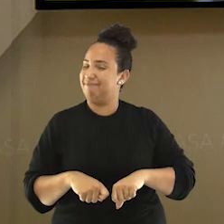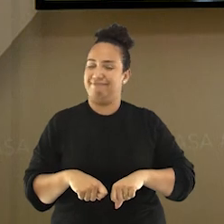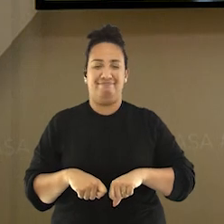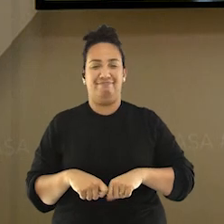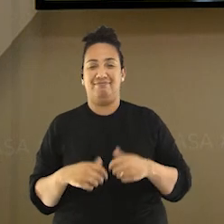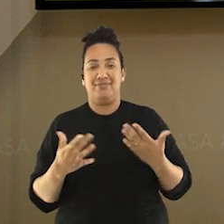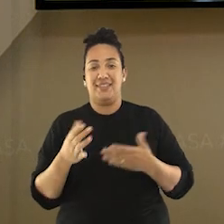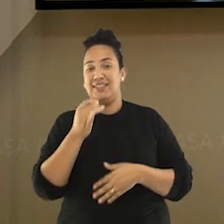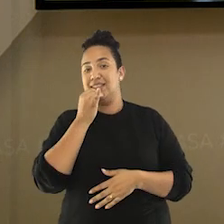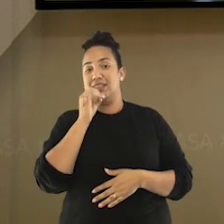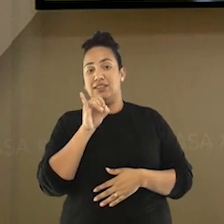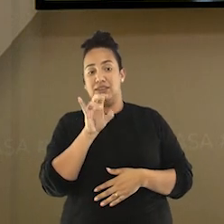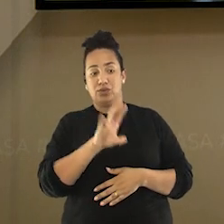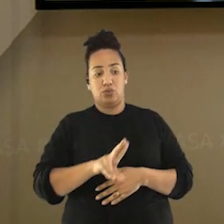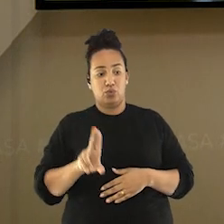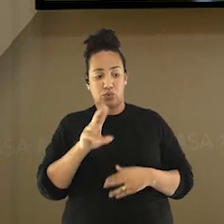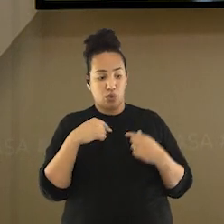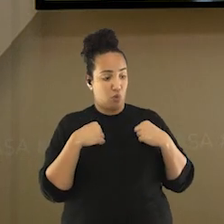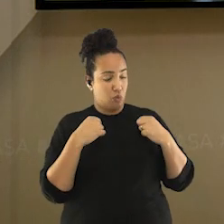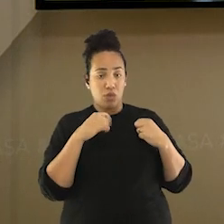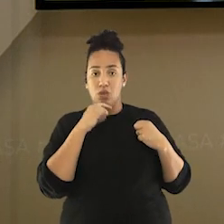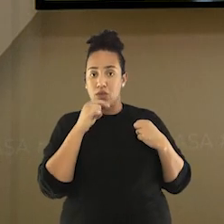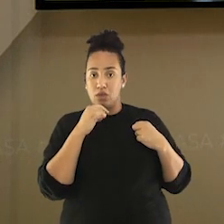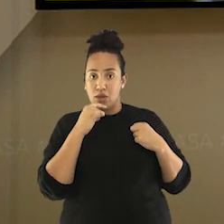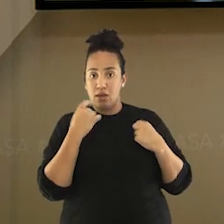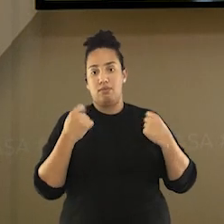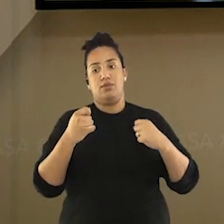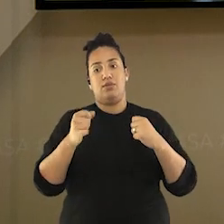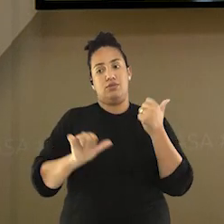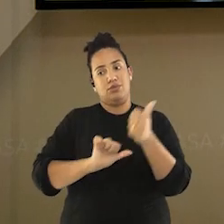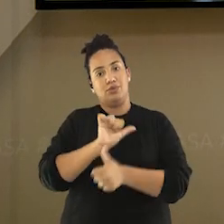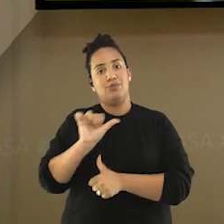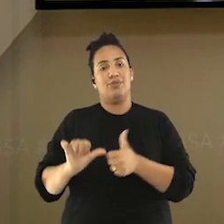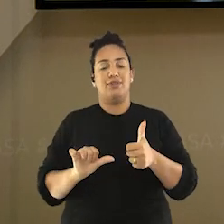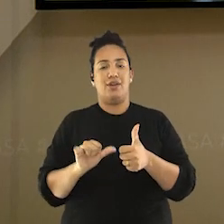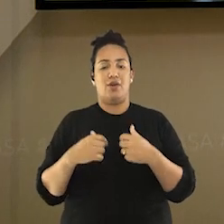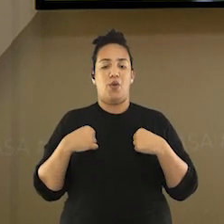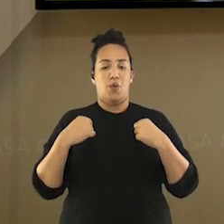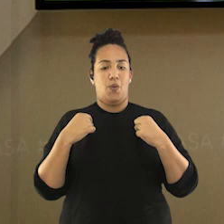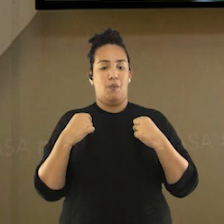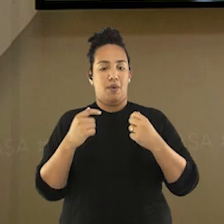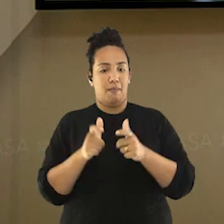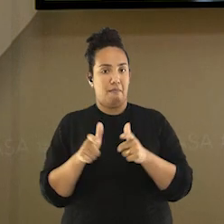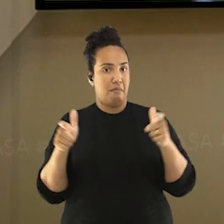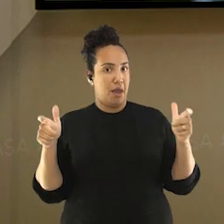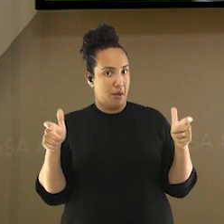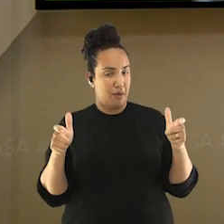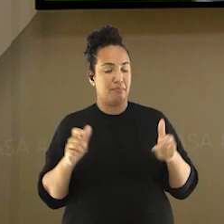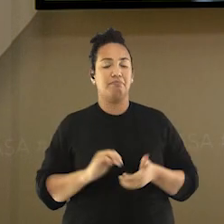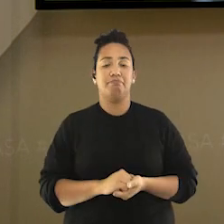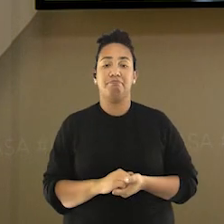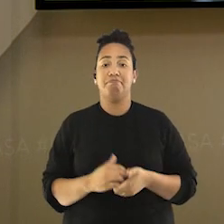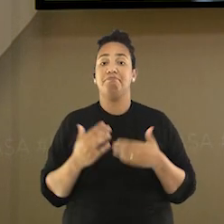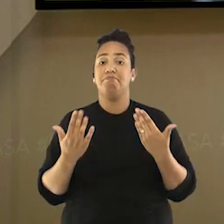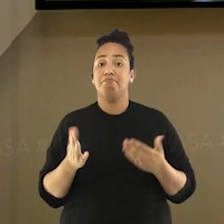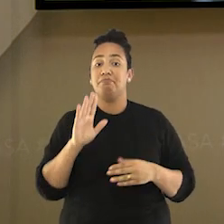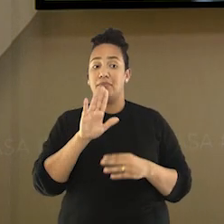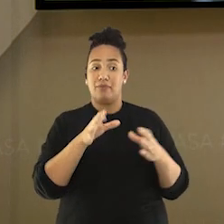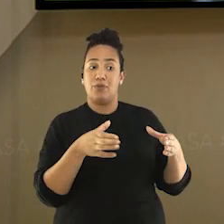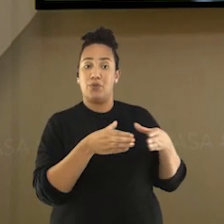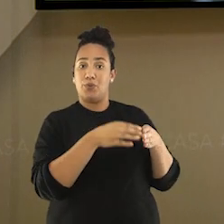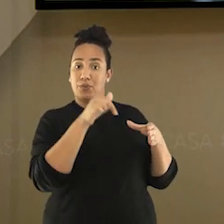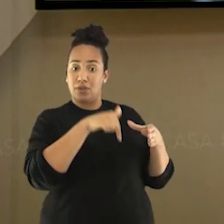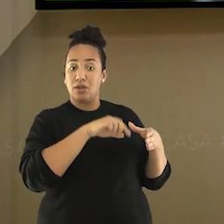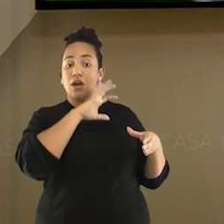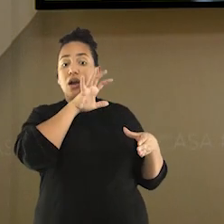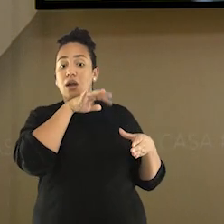faz quando as roupas vão deixando de caber na gente? Nós trocamos por outras maiores. No caso dos artrópodes, eles